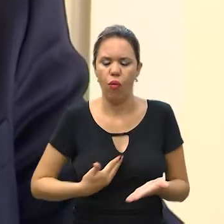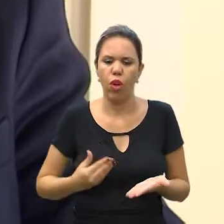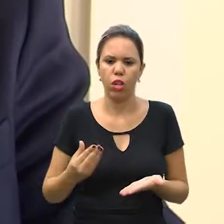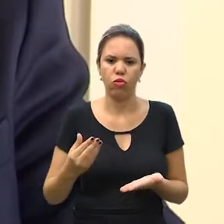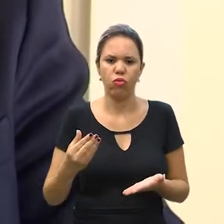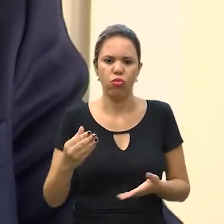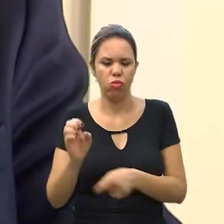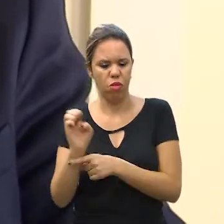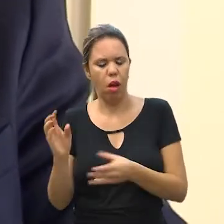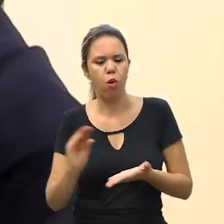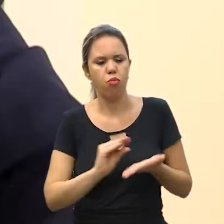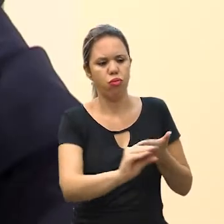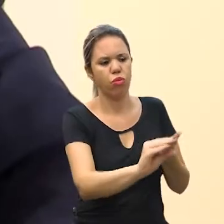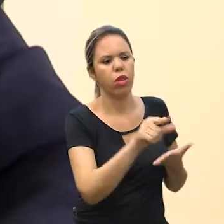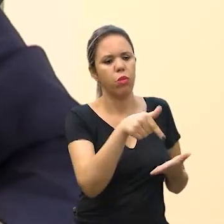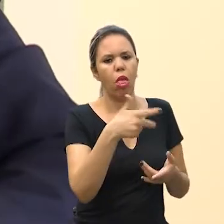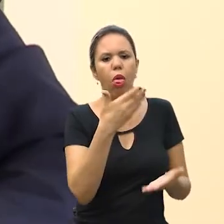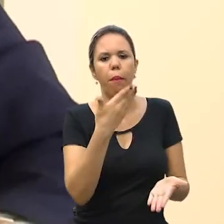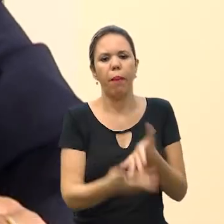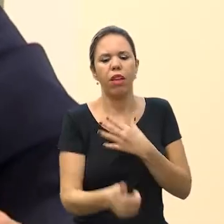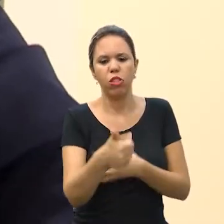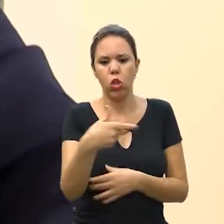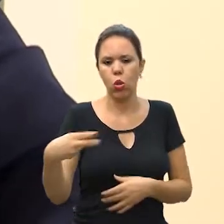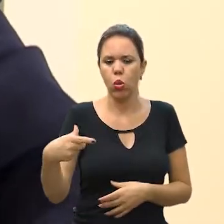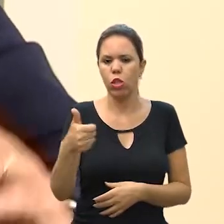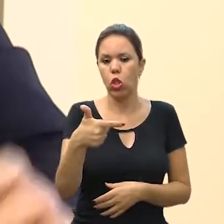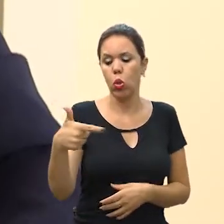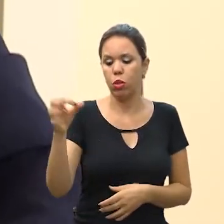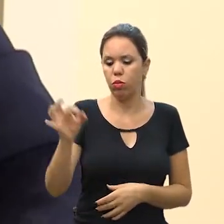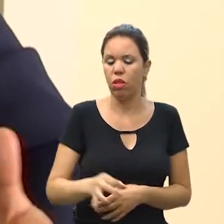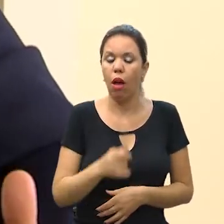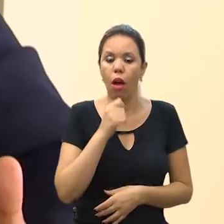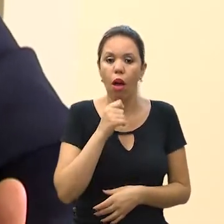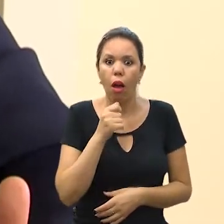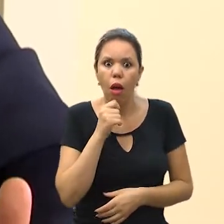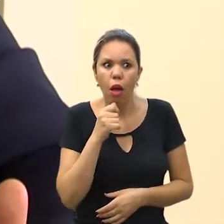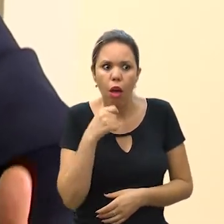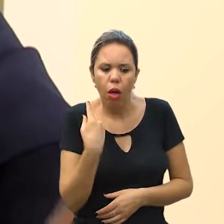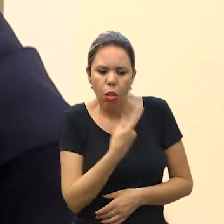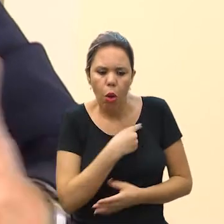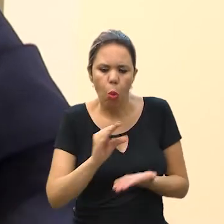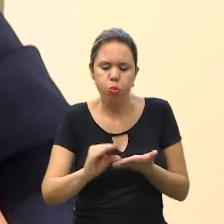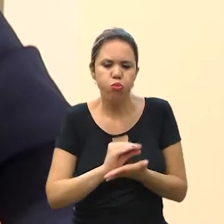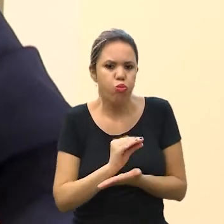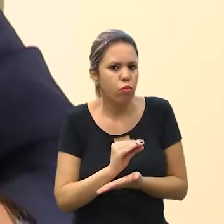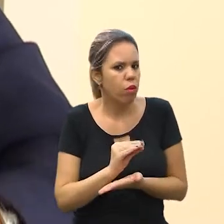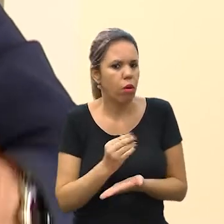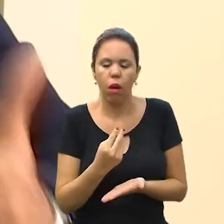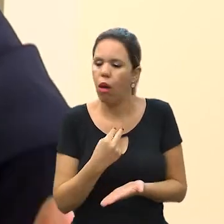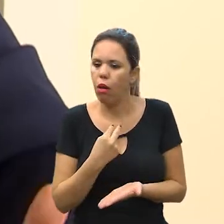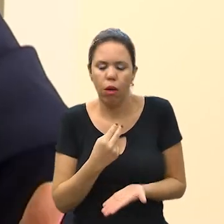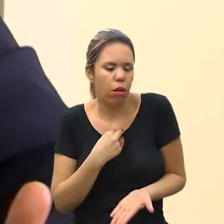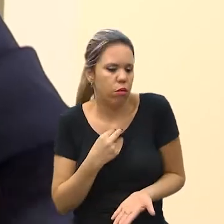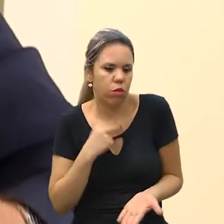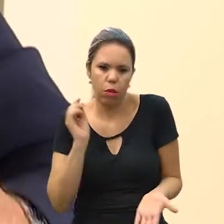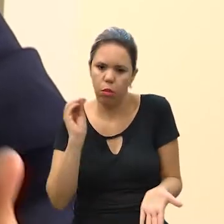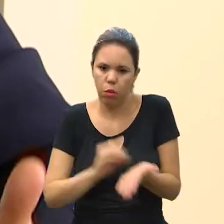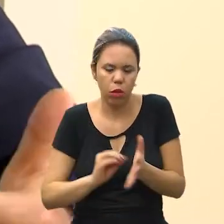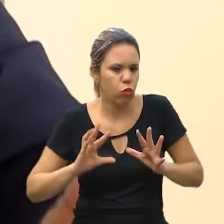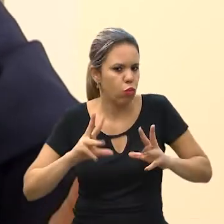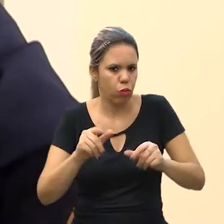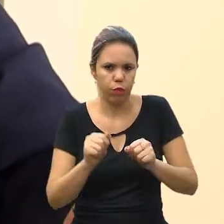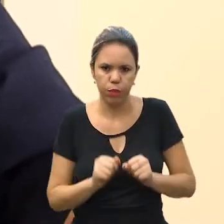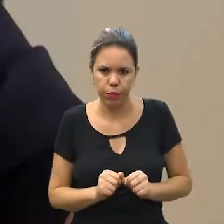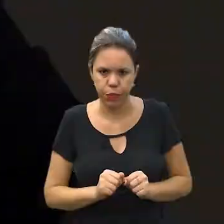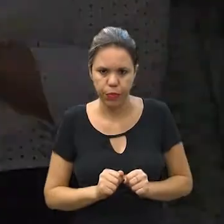pelo governo do estado, de repente você perde 12% daquilo que ainda que nós recebemos, que não é suficiente para